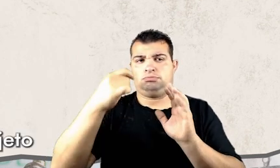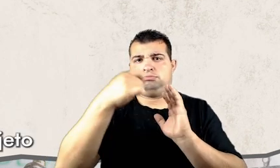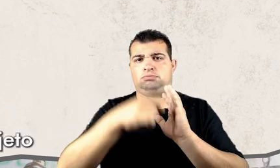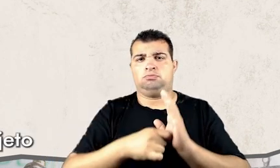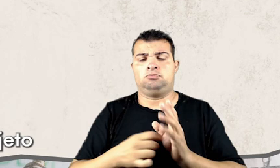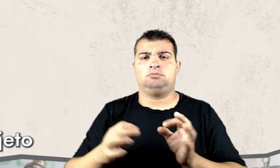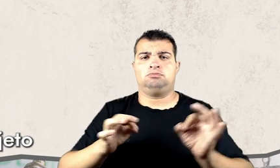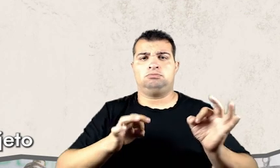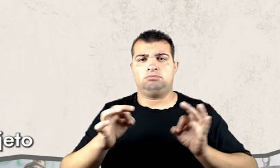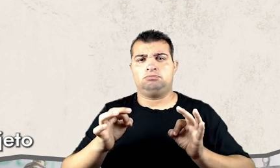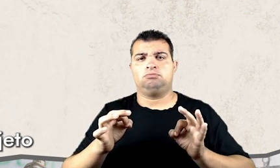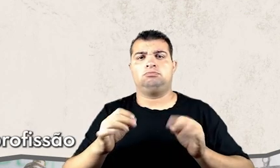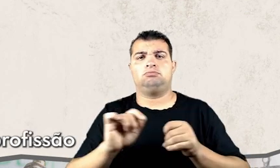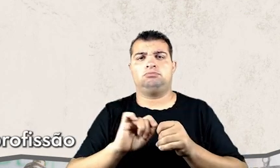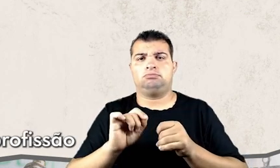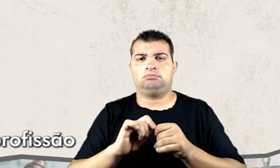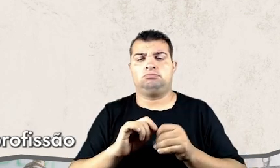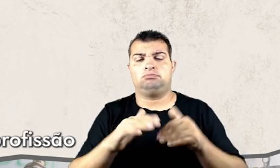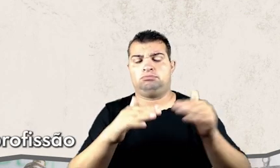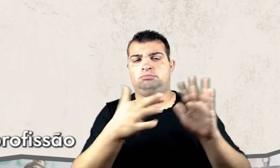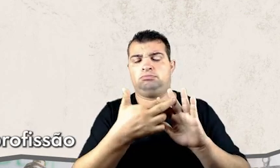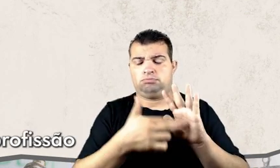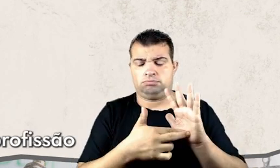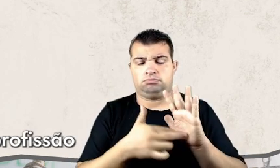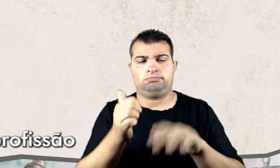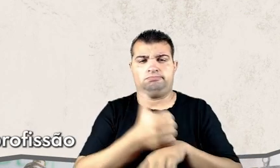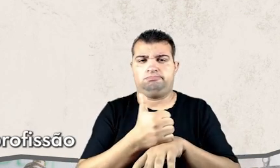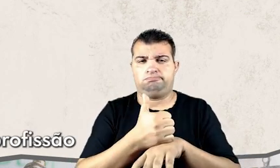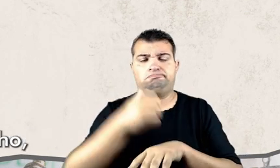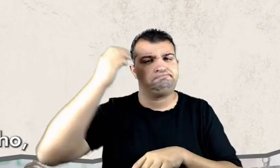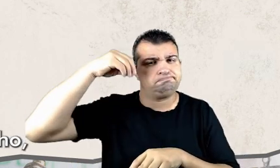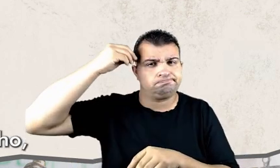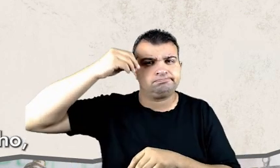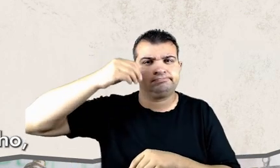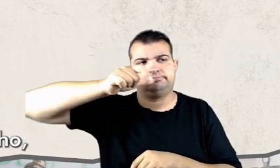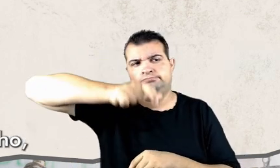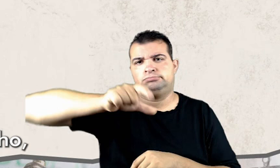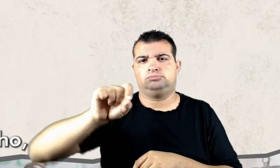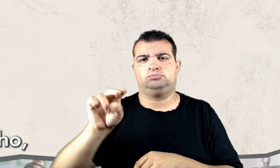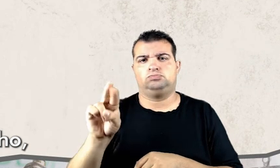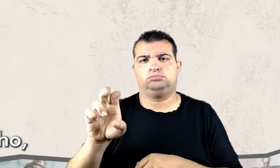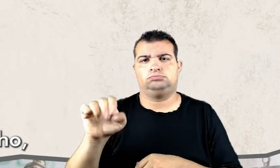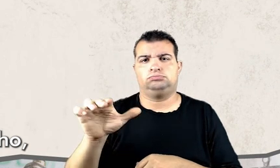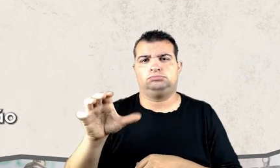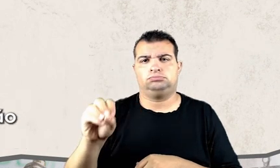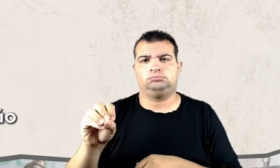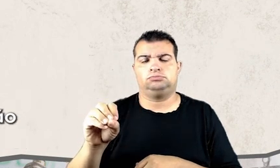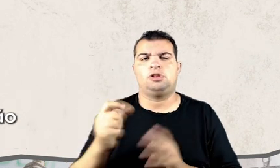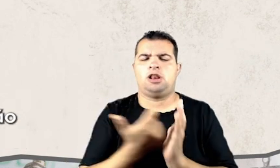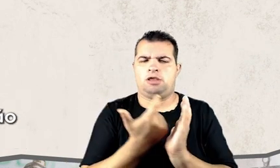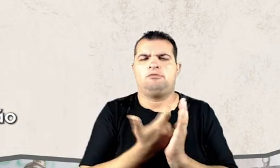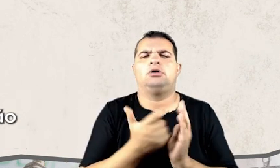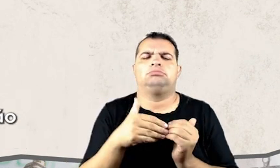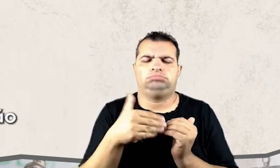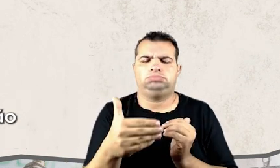do anteprojeto de lei que vai dar na regulamentação da profissão de psicólogo. E o Lourenço Filho, num livro